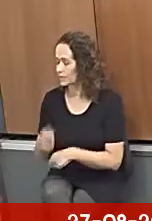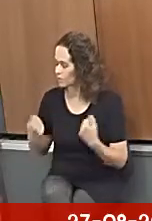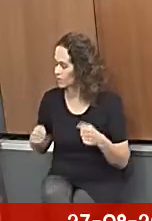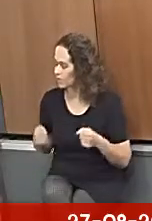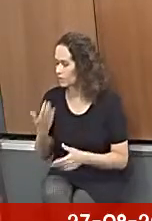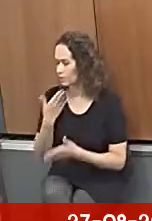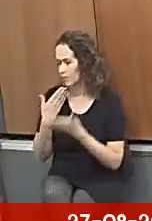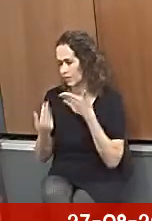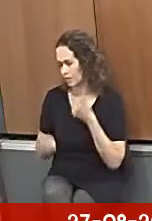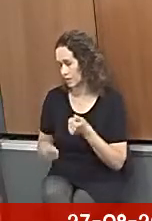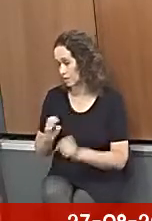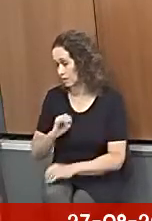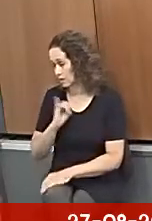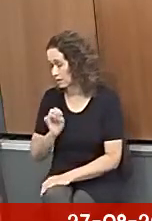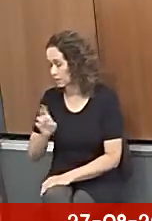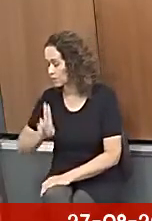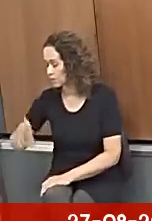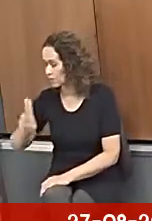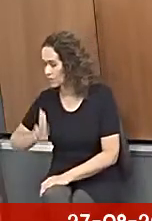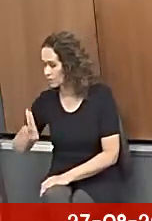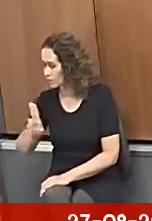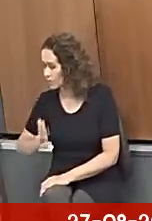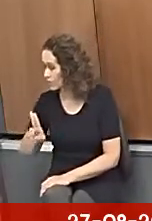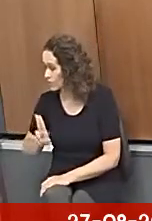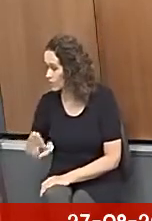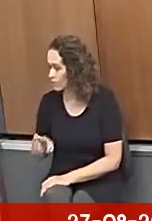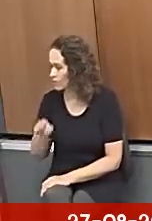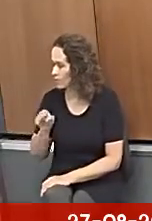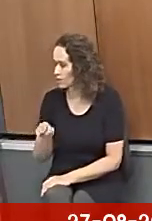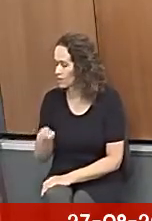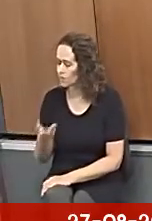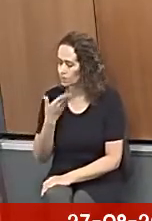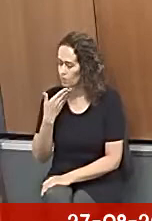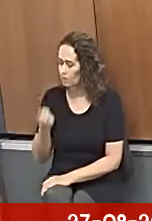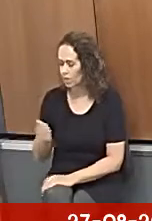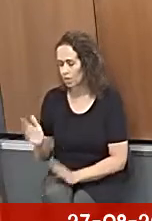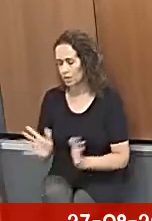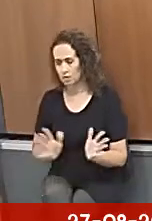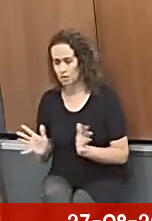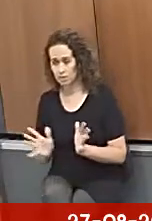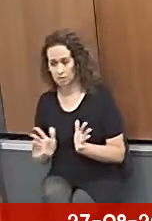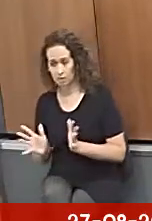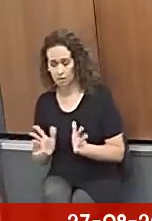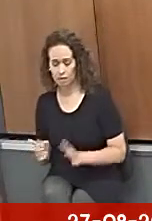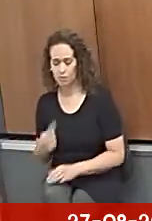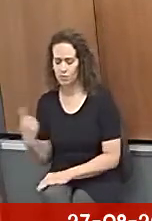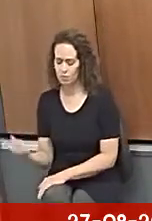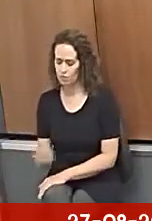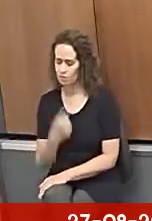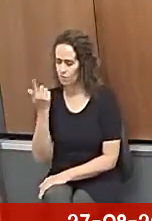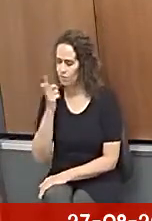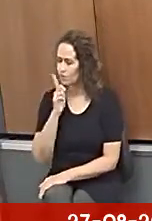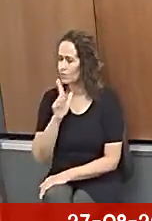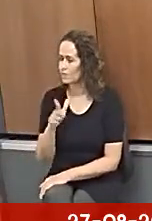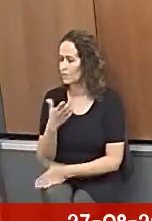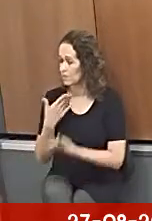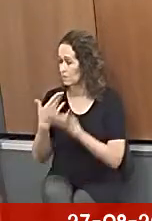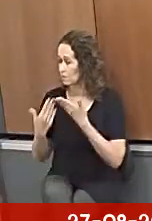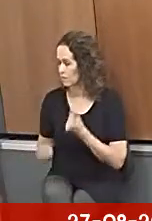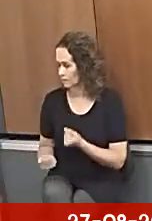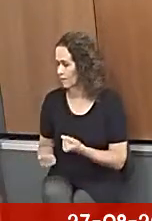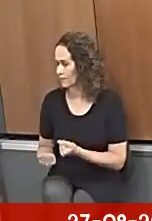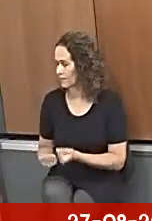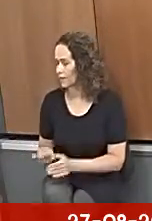gente utilizar isso como como caso para melhorar a acessibilidade a gente vai conseguir atingir e aí o mineiro é um evento cultural